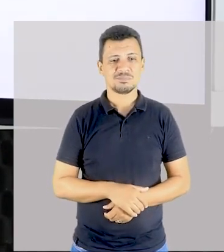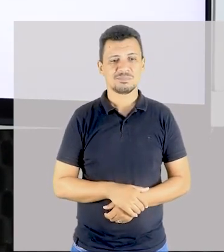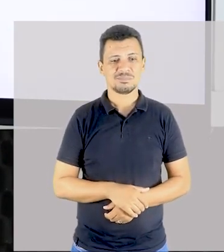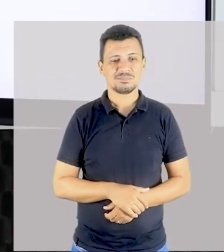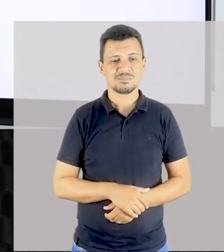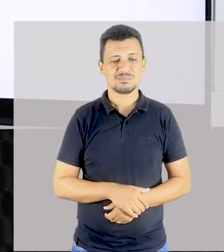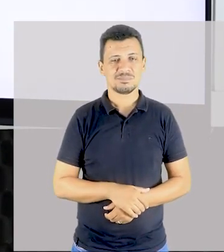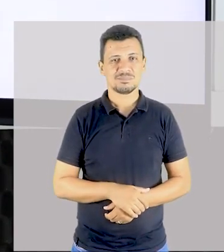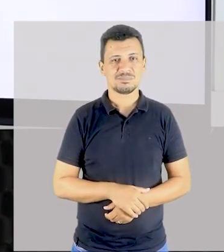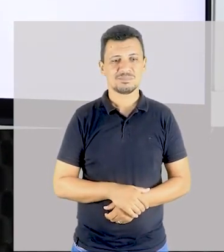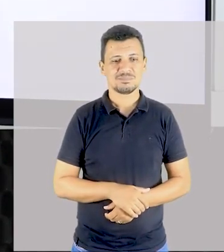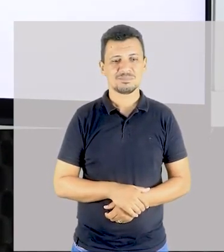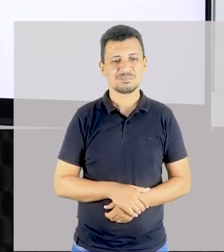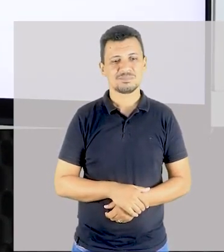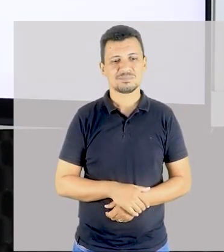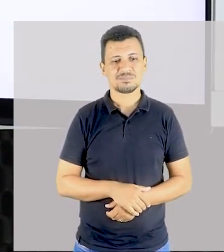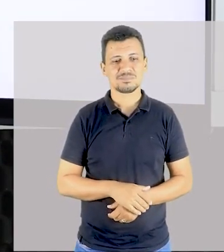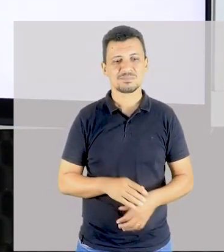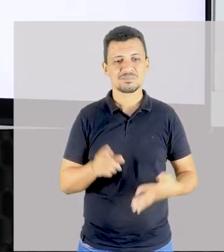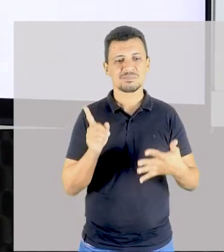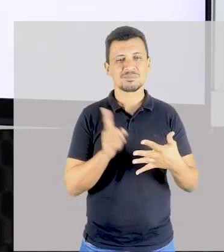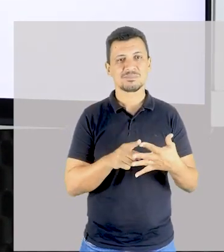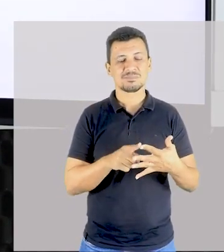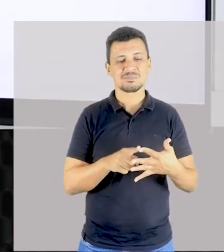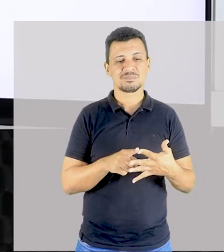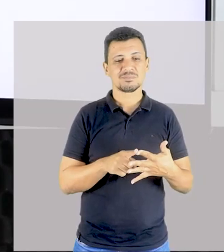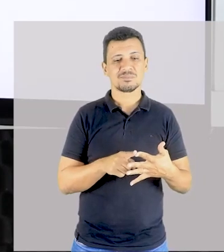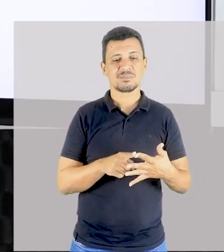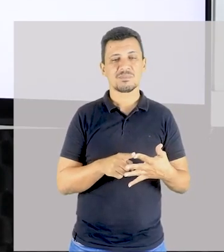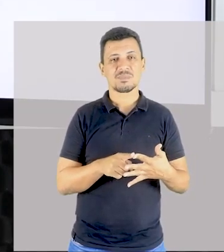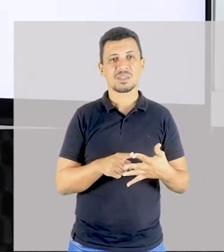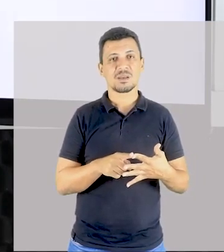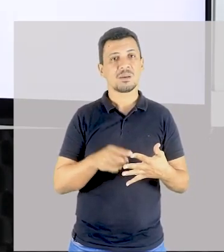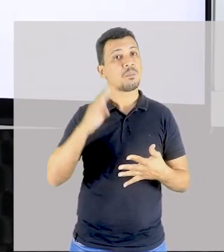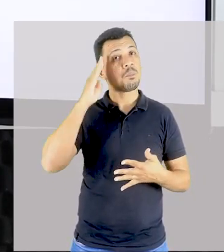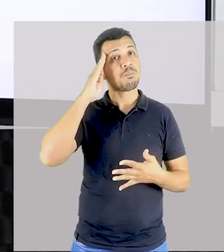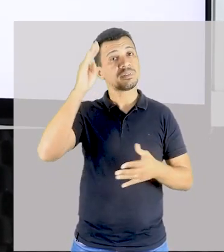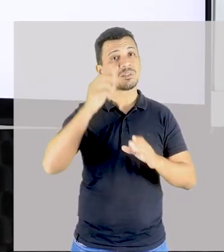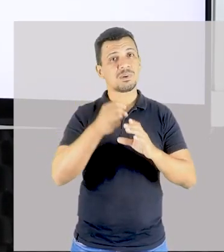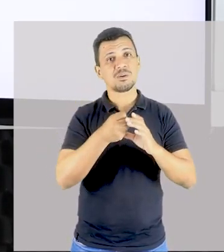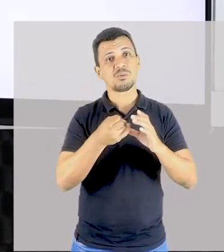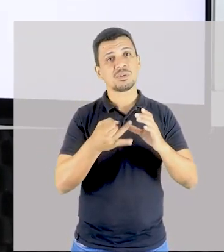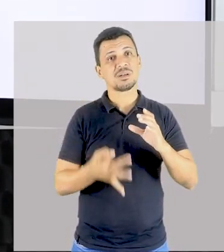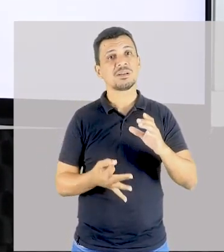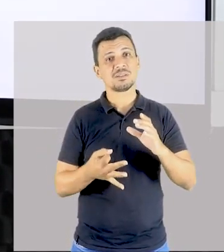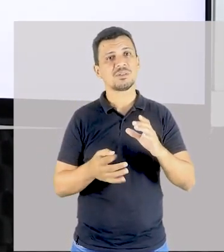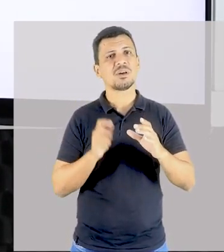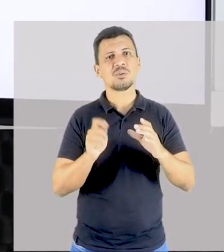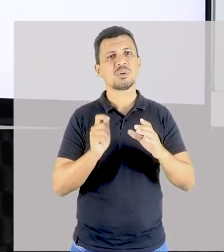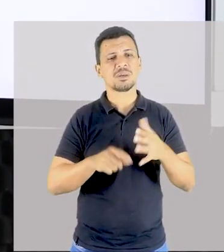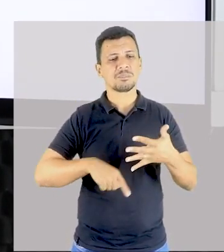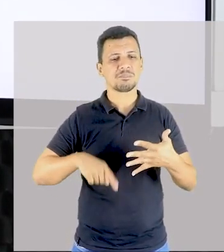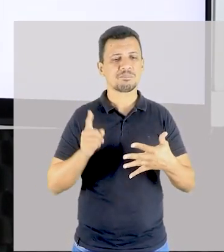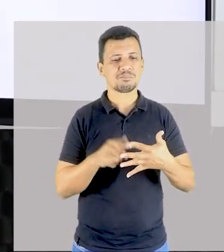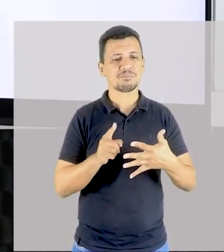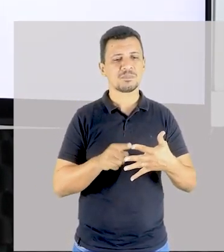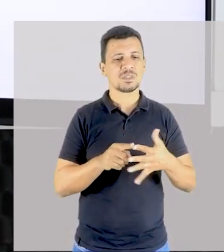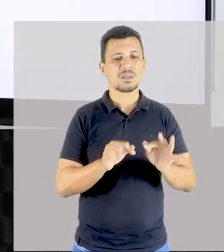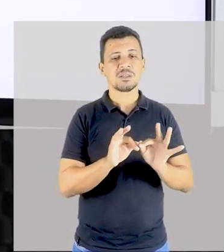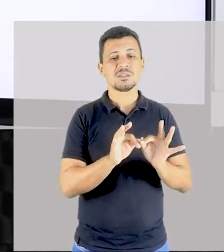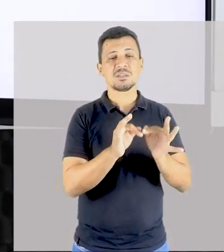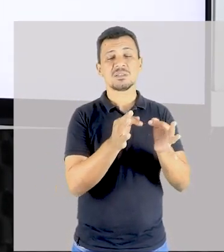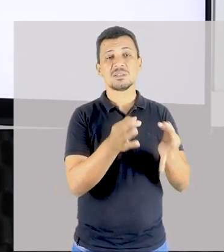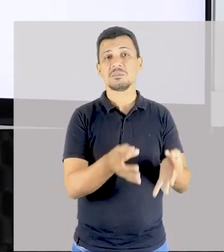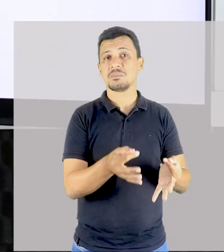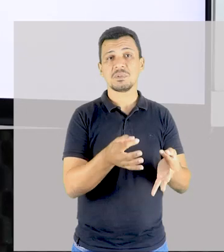responder o que foi perguntado o assistencialismo tem como principal característica fator fundamental letra b a